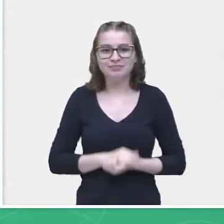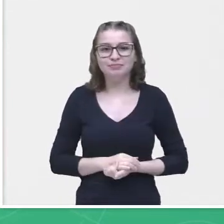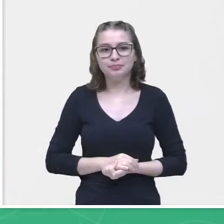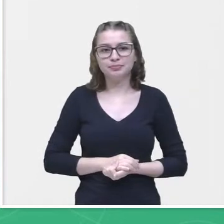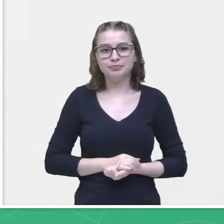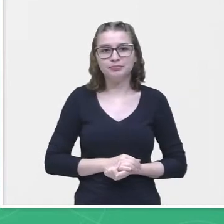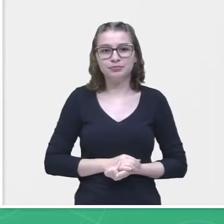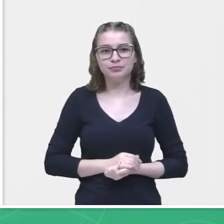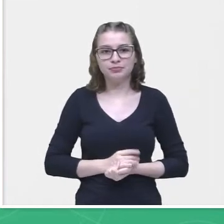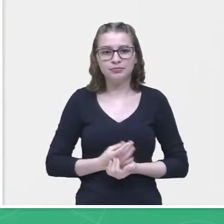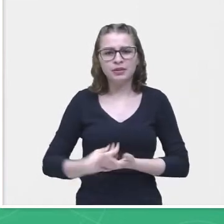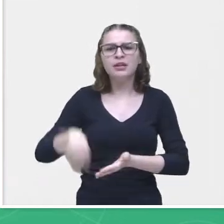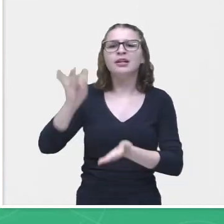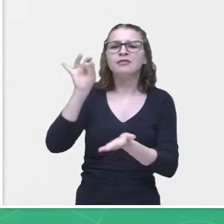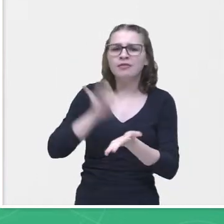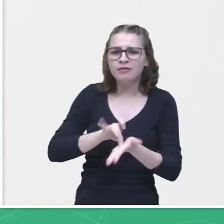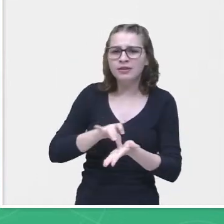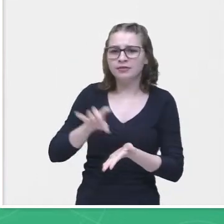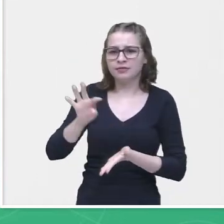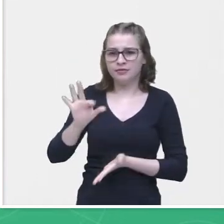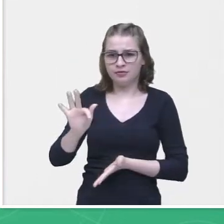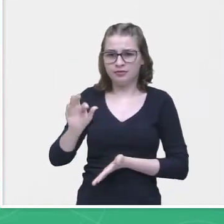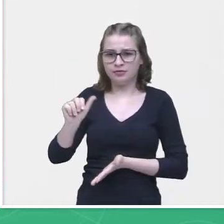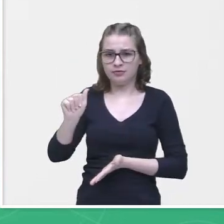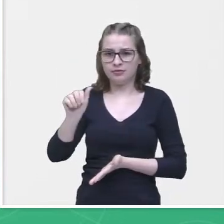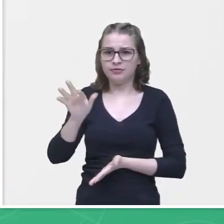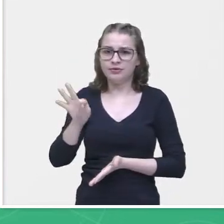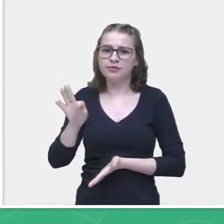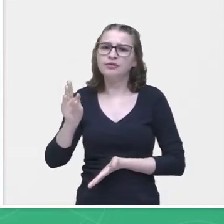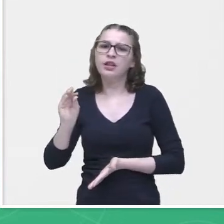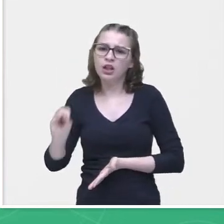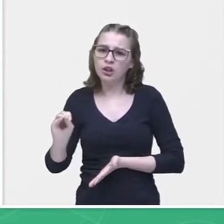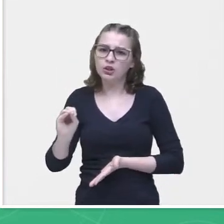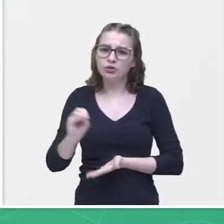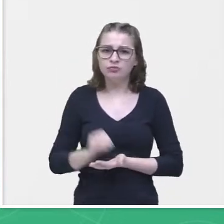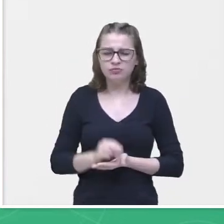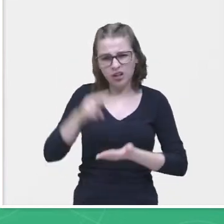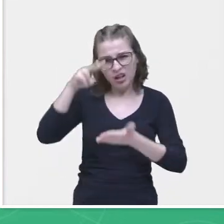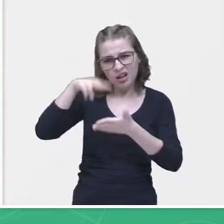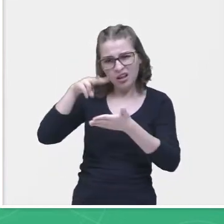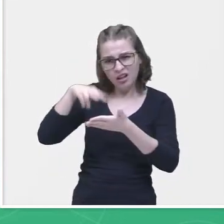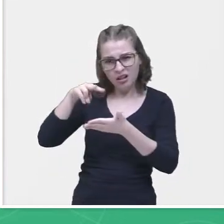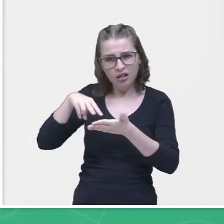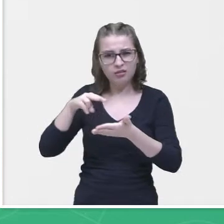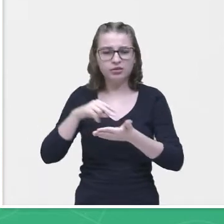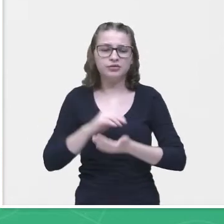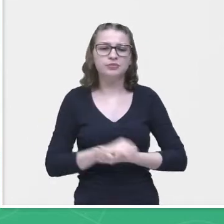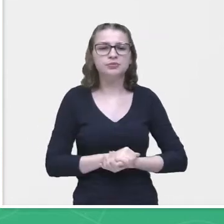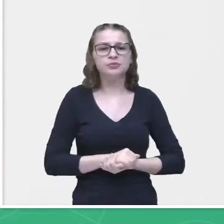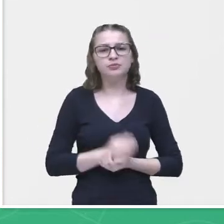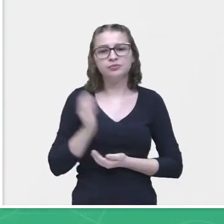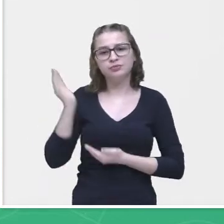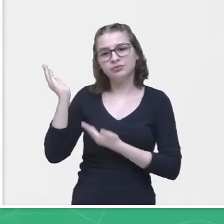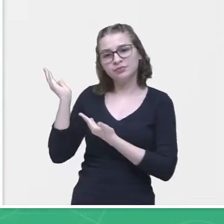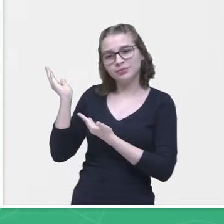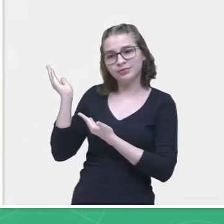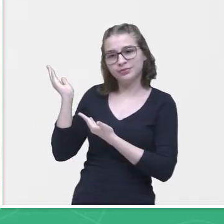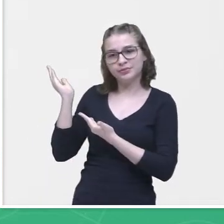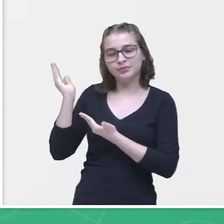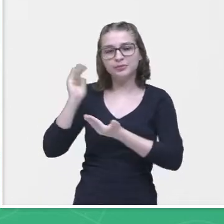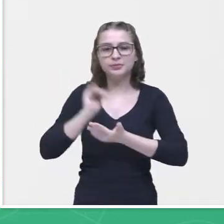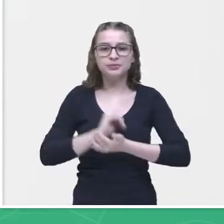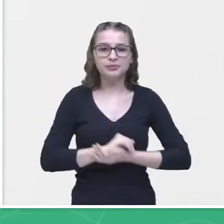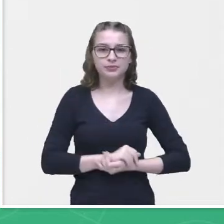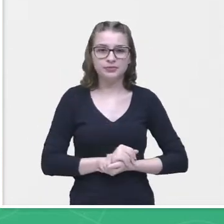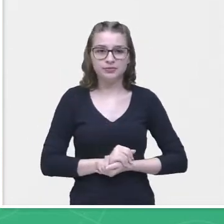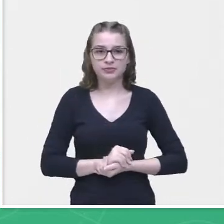fato. Fato. Leia, por favor, o texto. Leia o texto. Olha, fato aí.